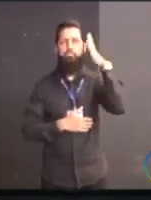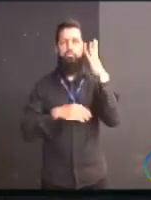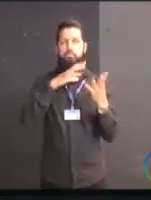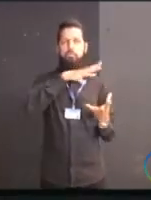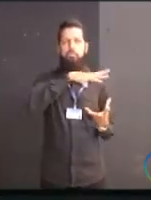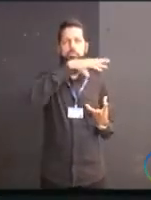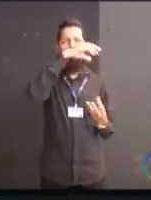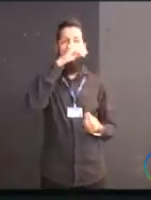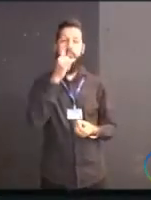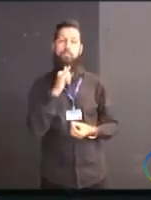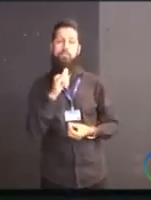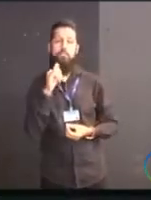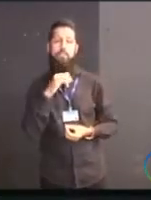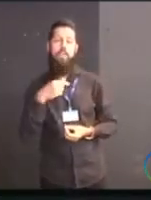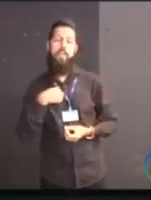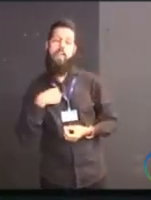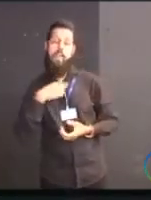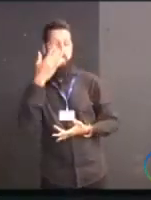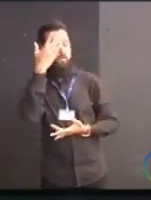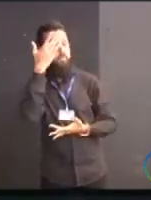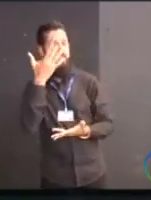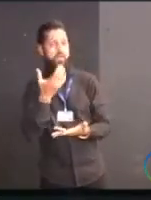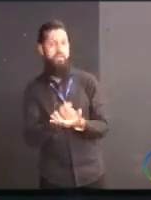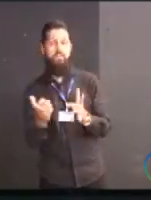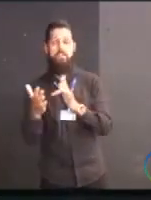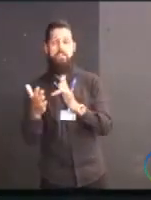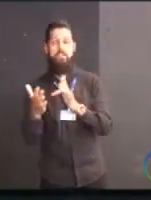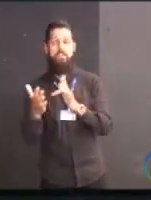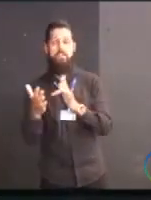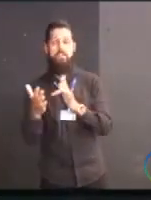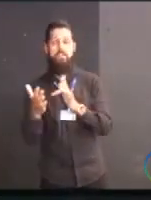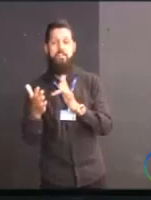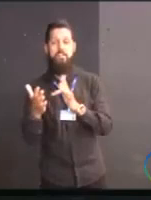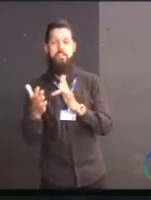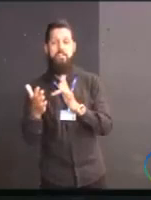acredito. Que Jesus nos abençoe.